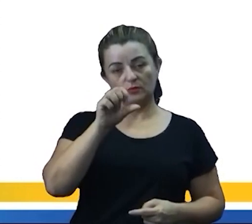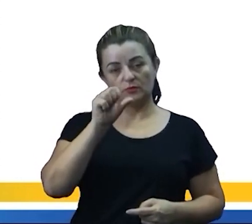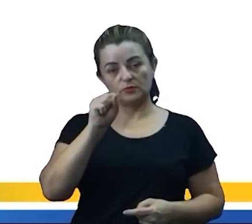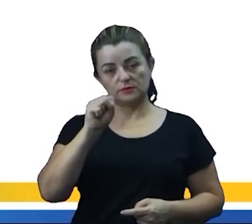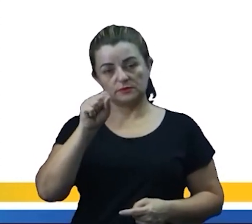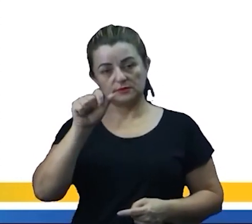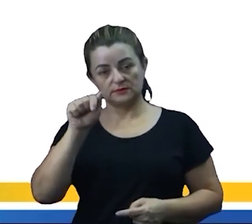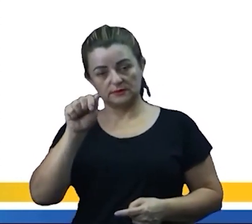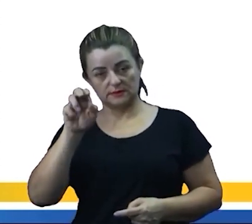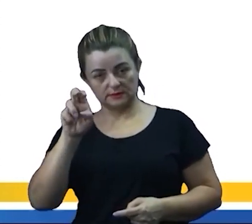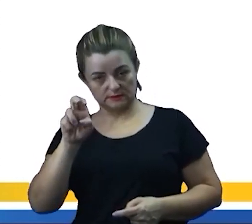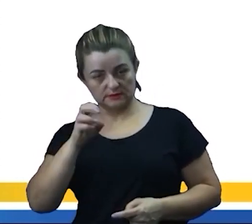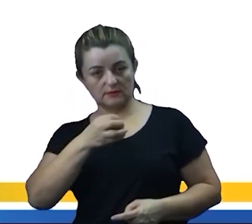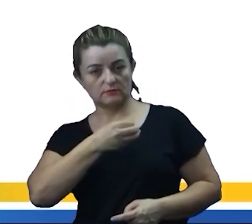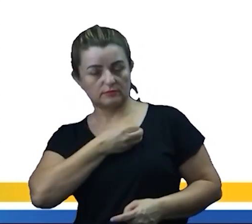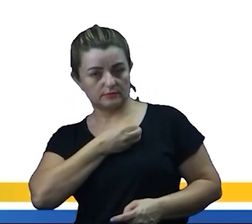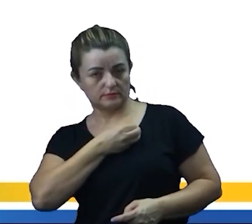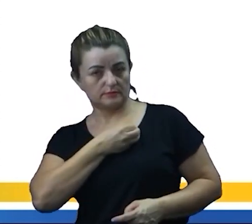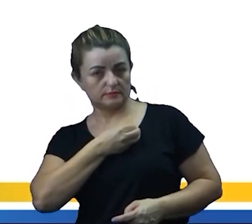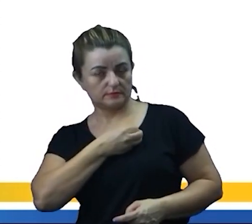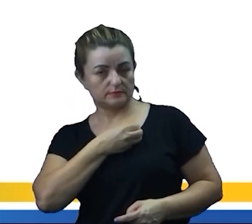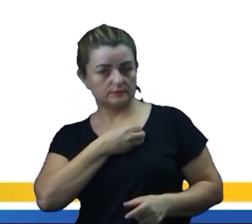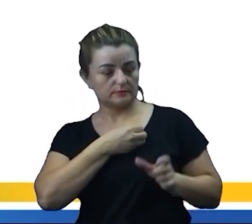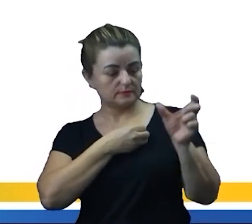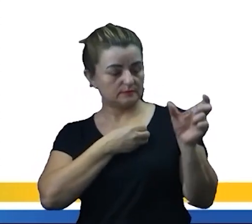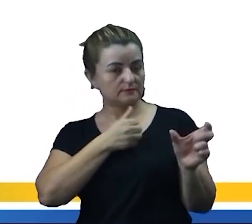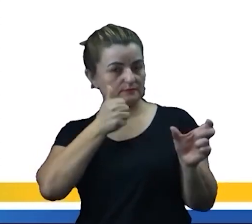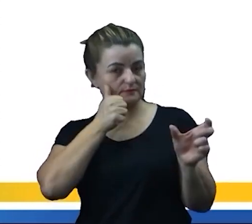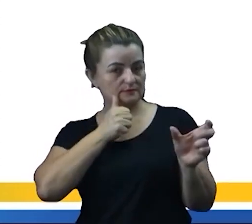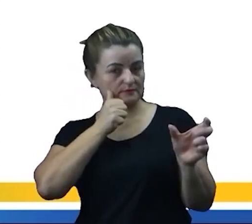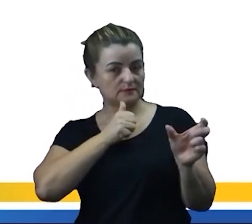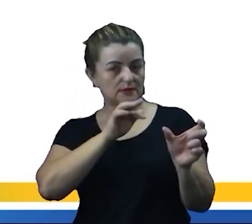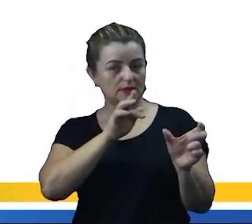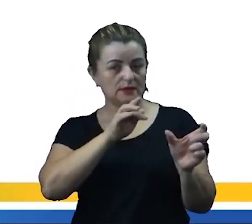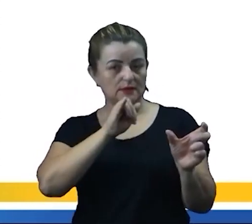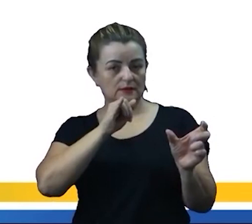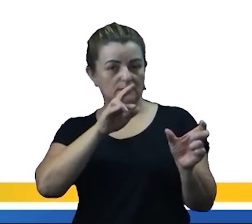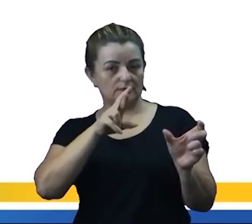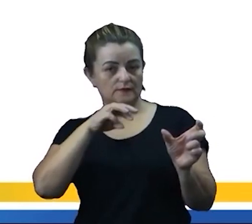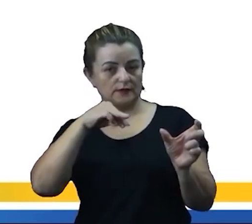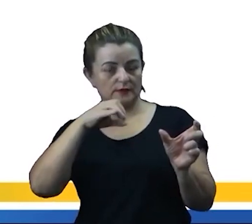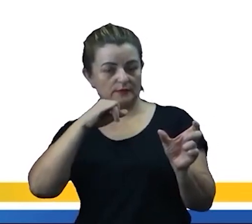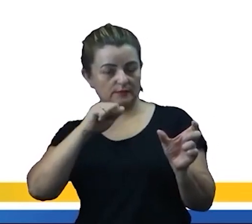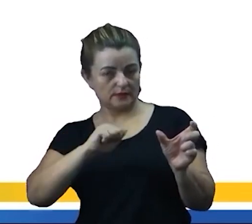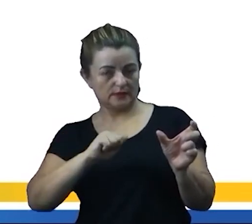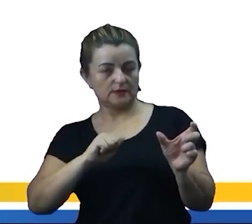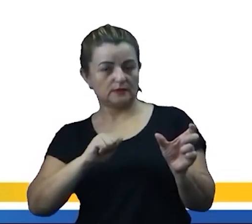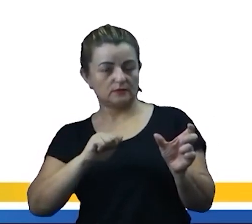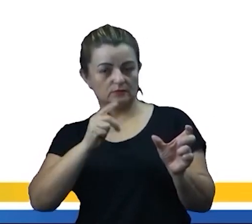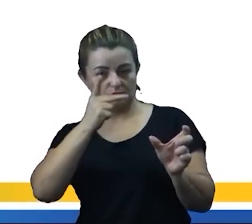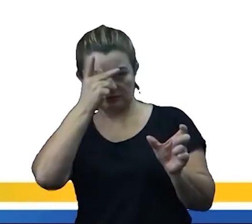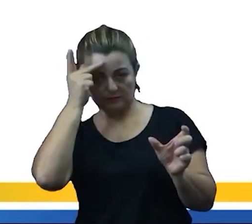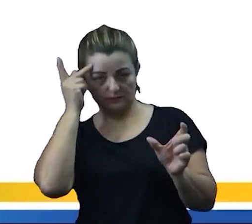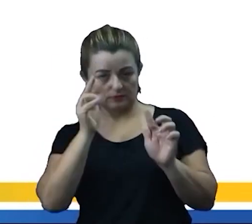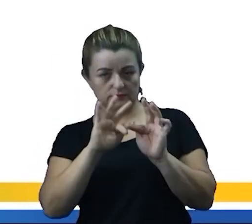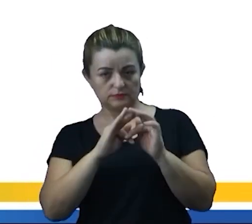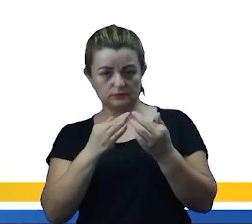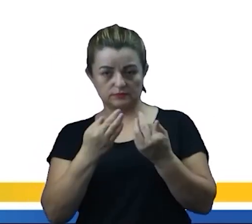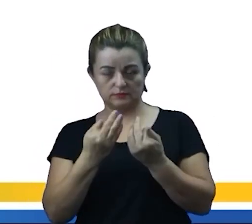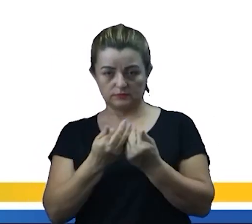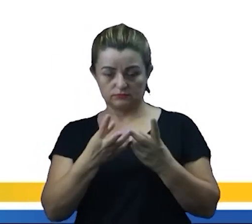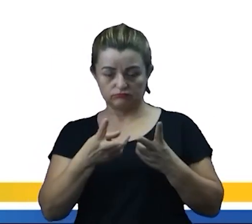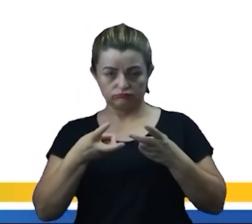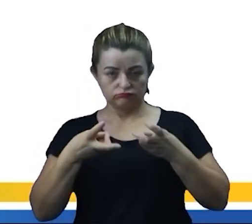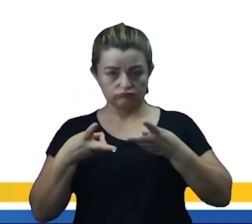a presença de Dona Firmina Mascarenhas como parenta de Aurélia Camargo assimila práticas e convenções